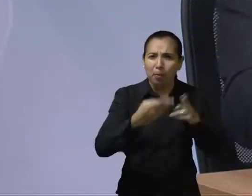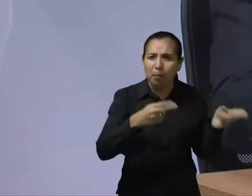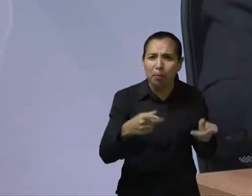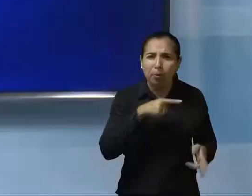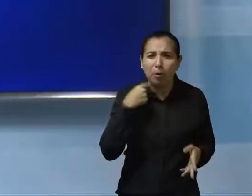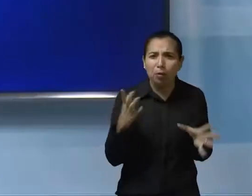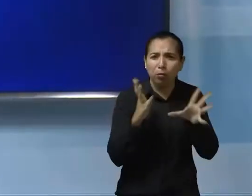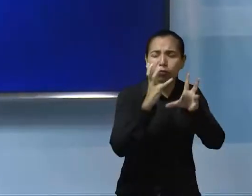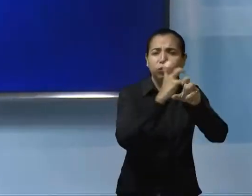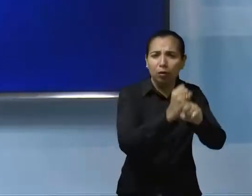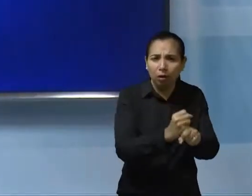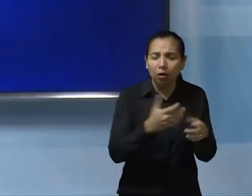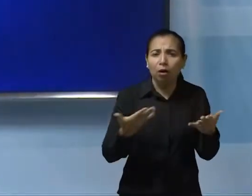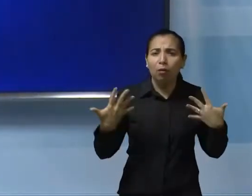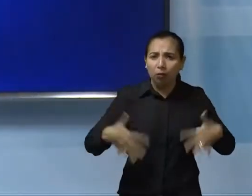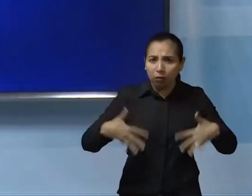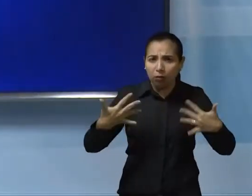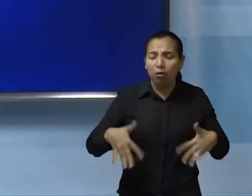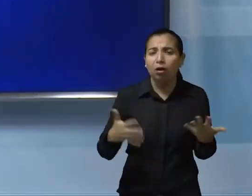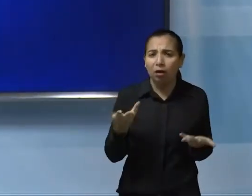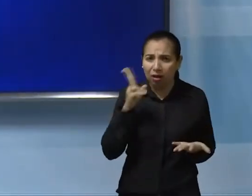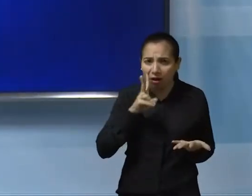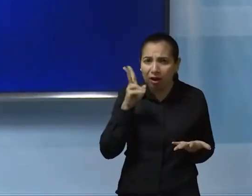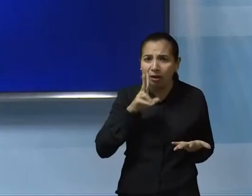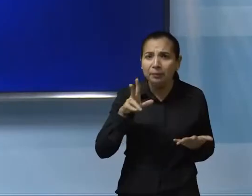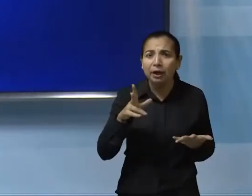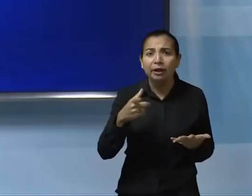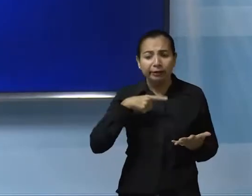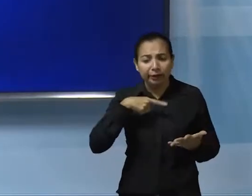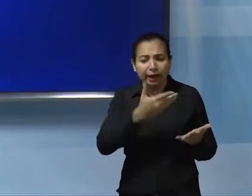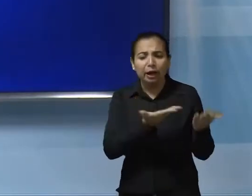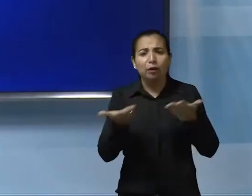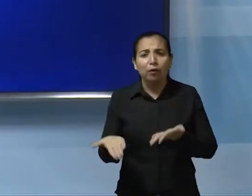uma instância que possa exatamente